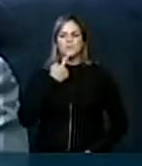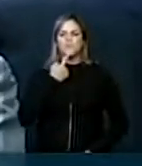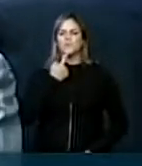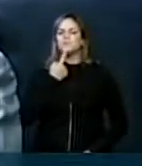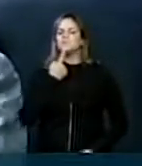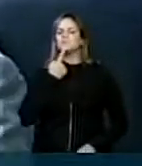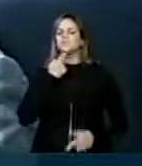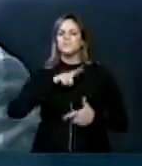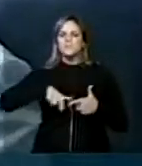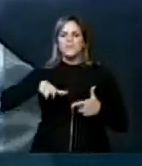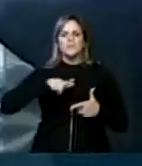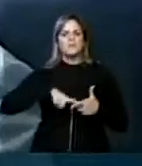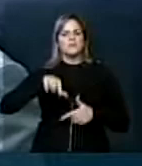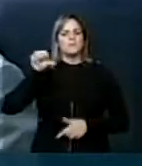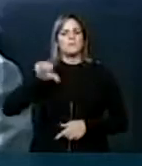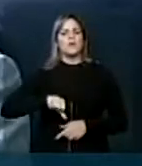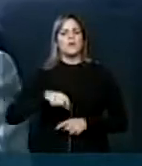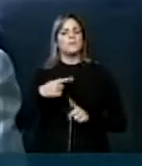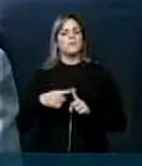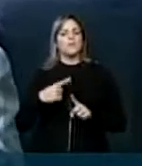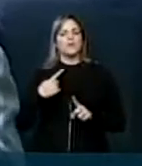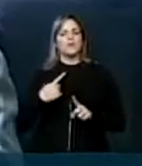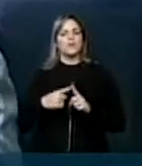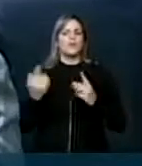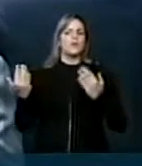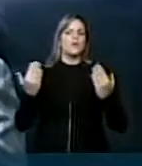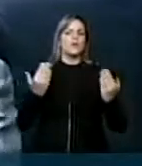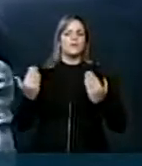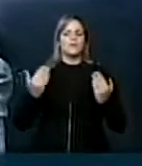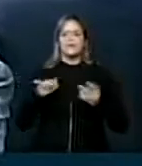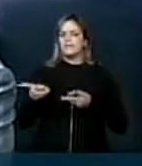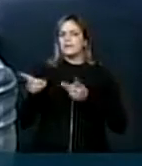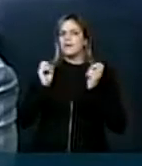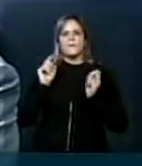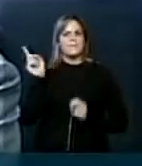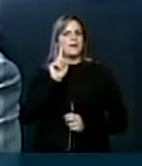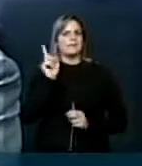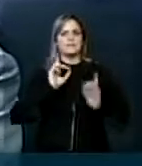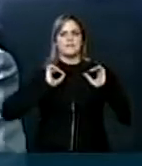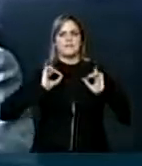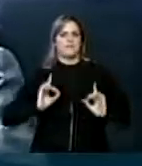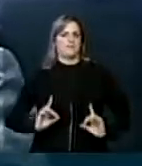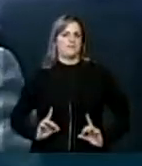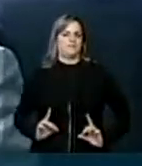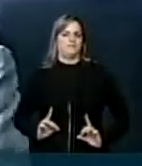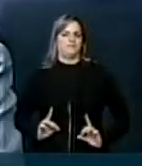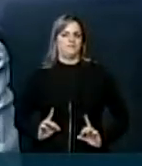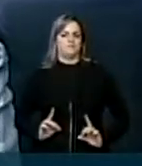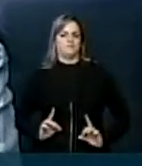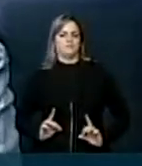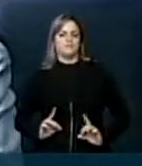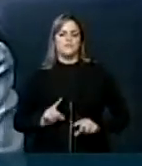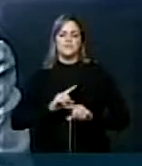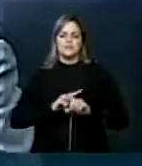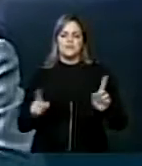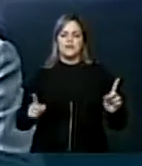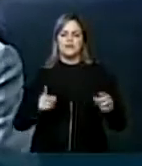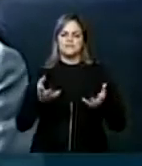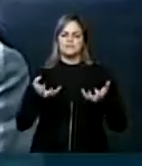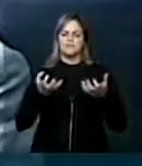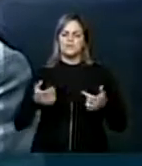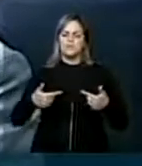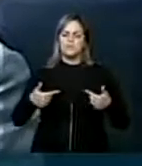transtornos adicionais, porque muitas vezes não são percebidos como deficientes, mas cada vez mais estão procurando